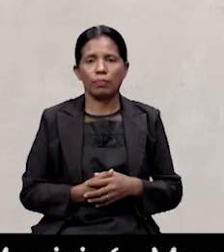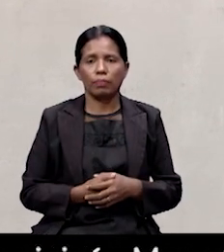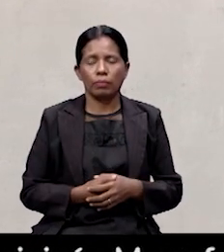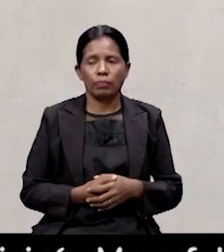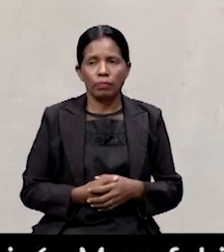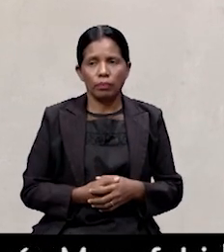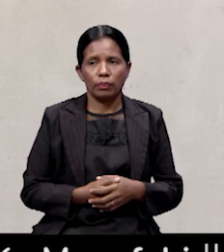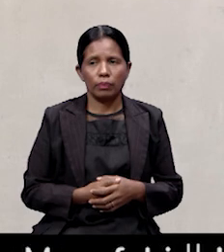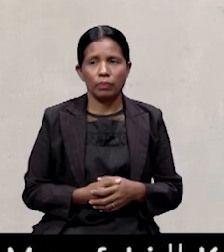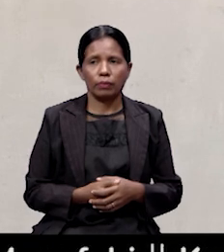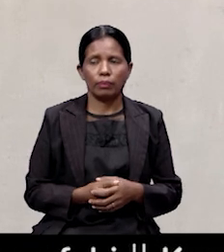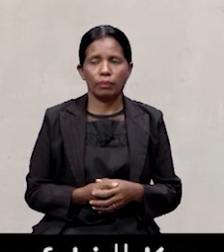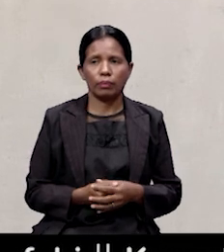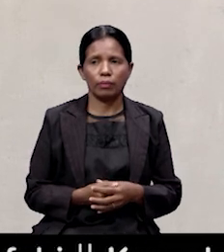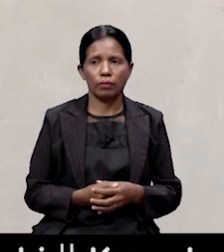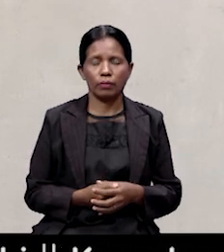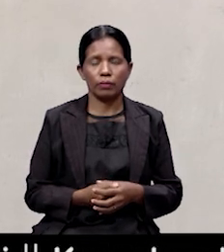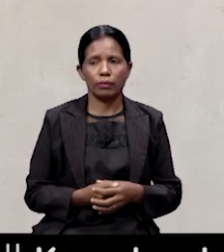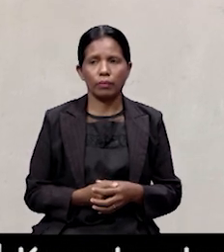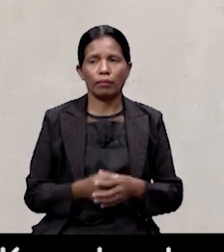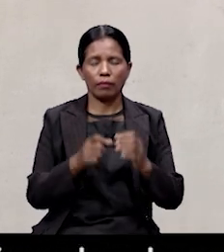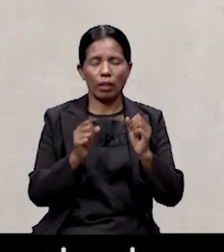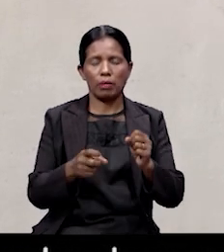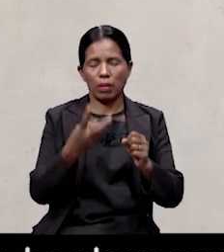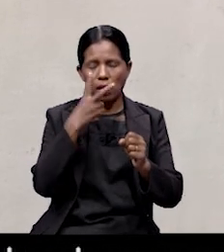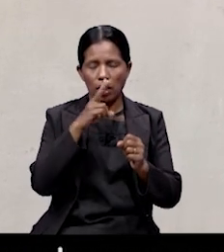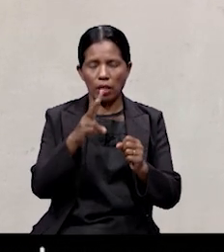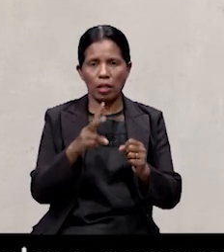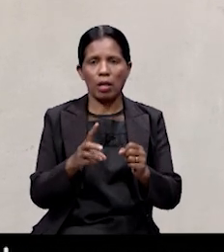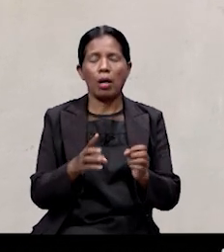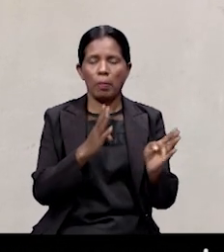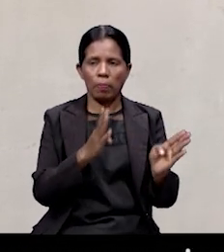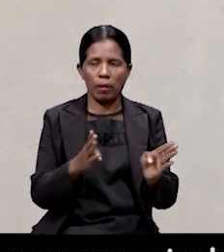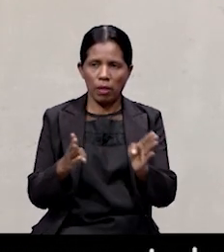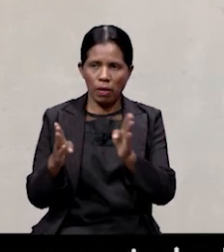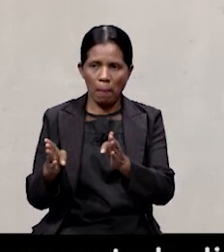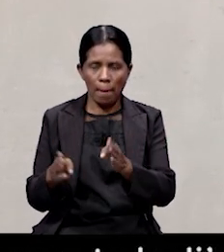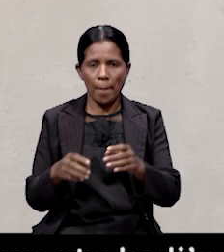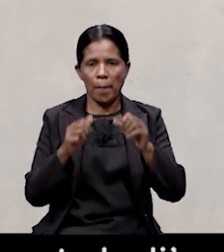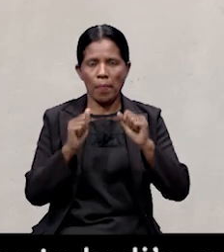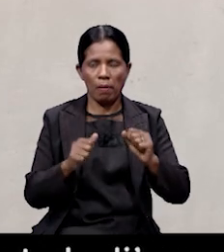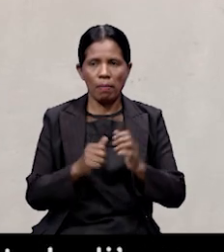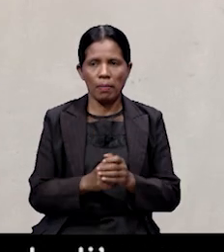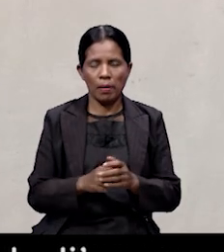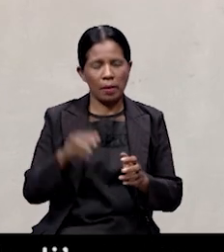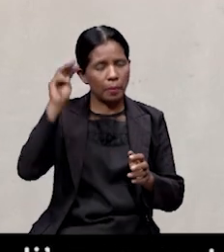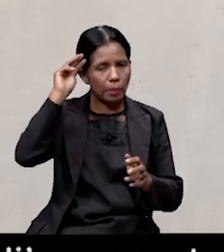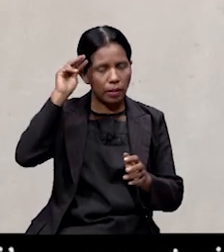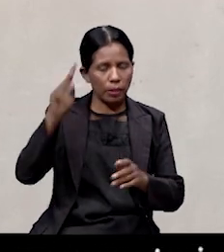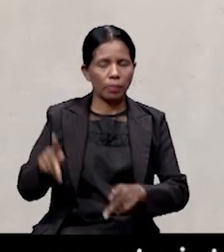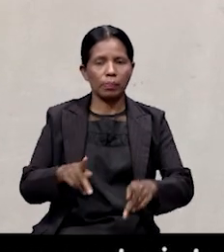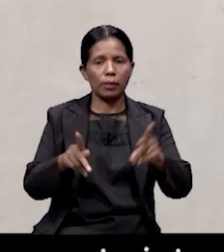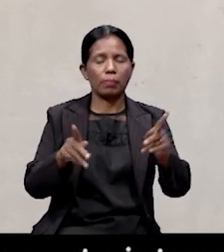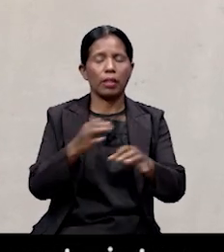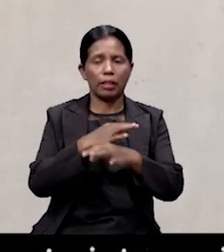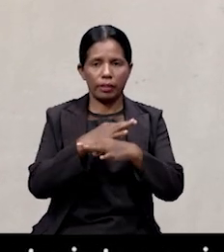o procurador para também processo mesmo bela lá no serviço público para a Dedaung